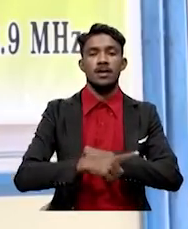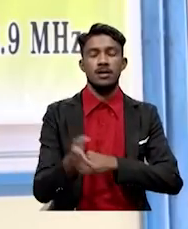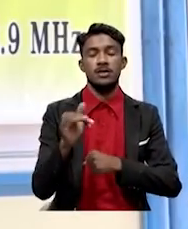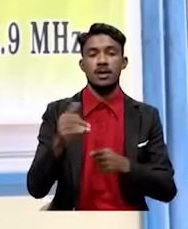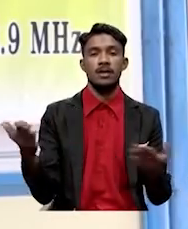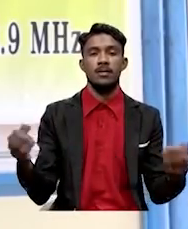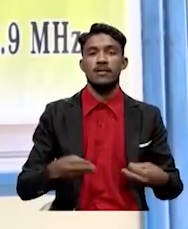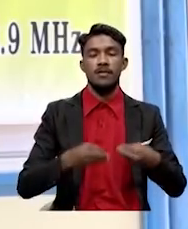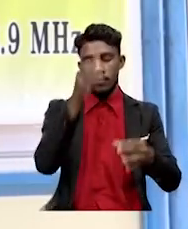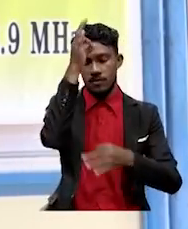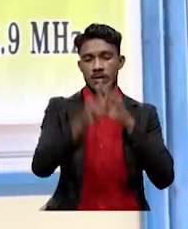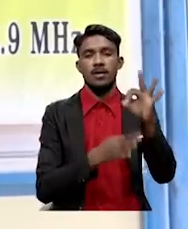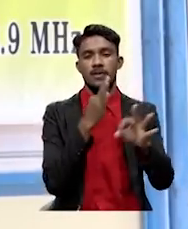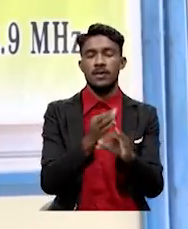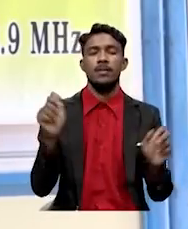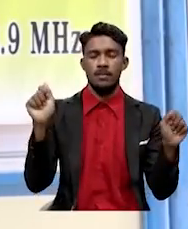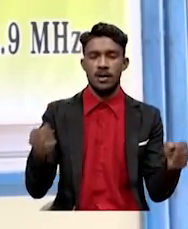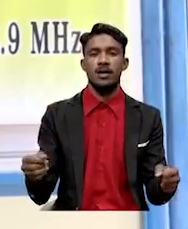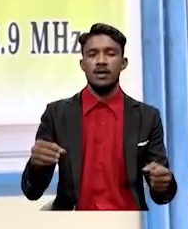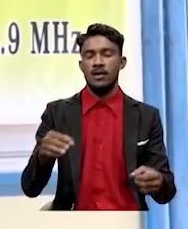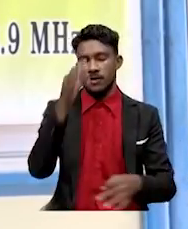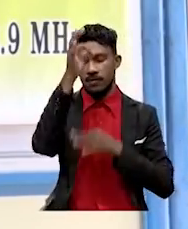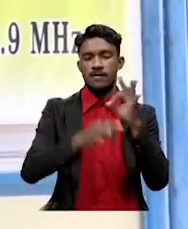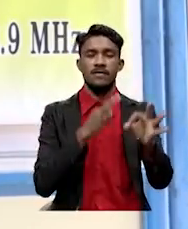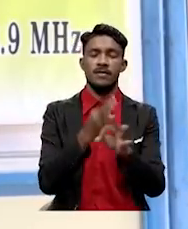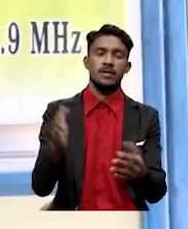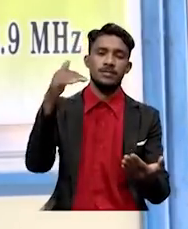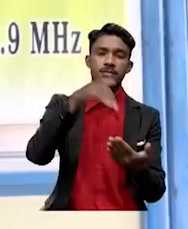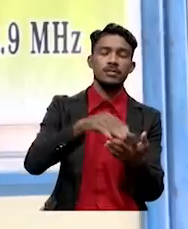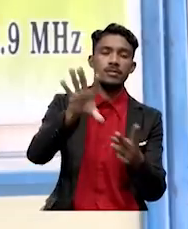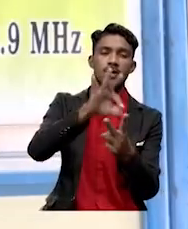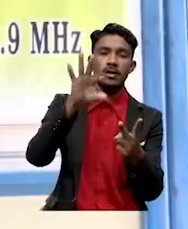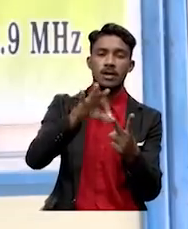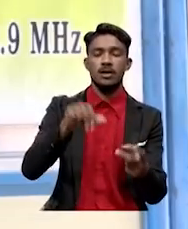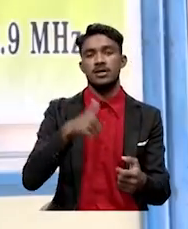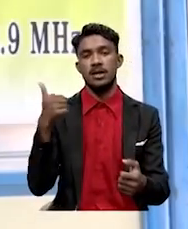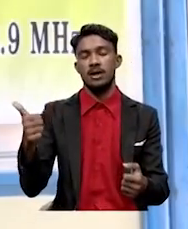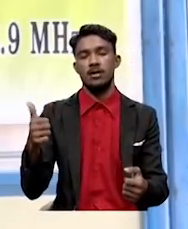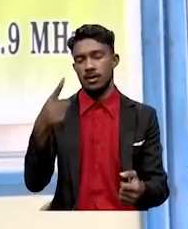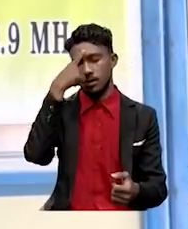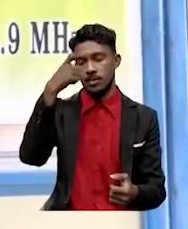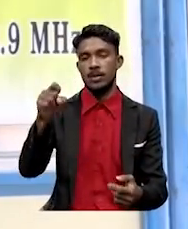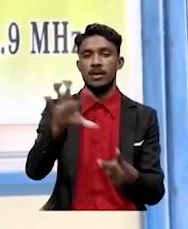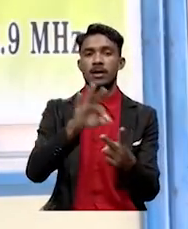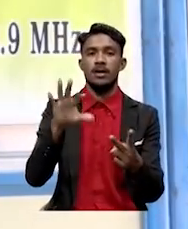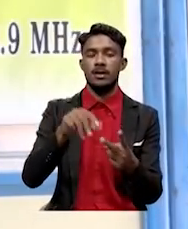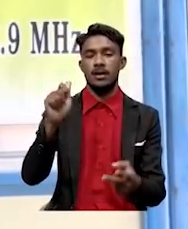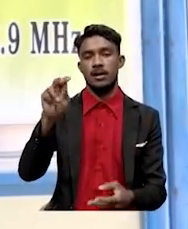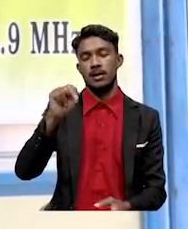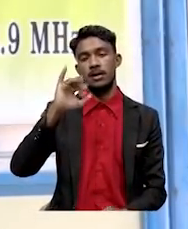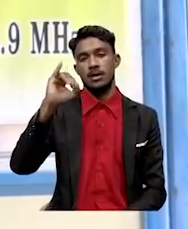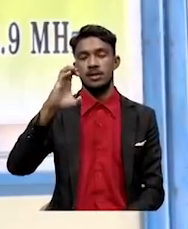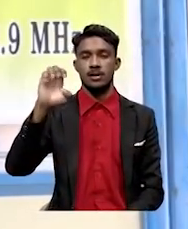retira se não confiança, ele fala se ele, a tamanema que ele aniceto ne, o regimento. Pulo que ele